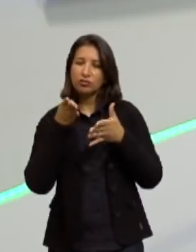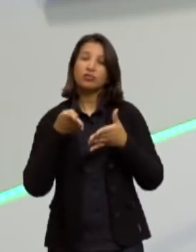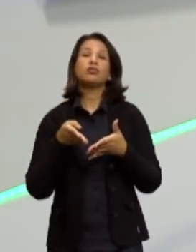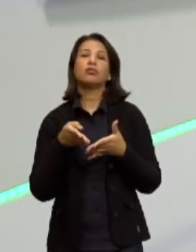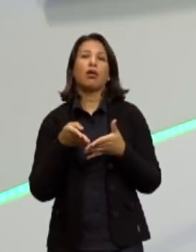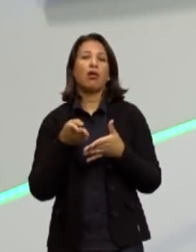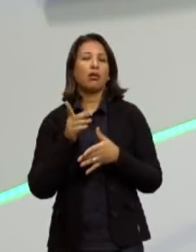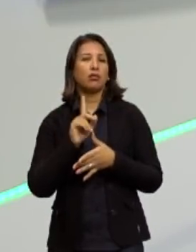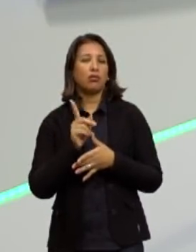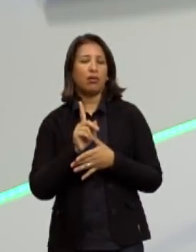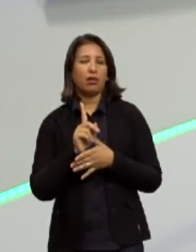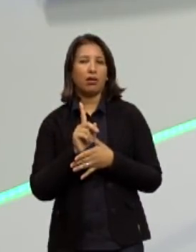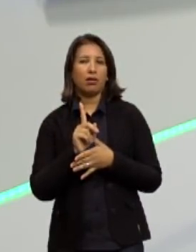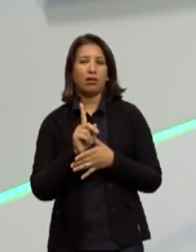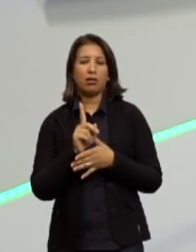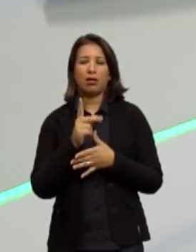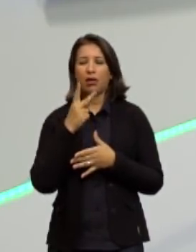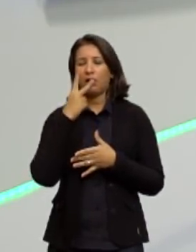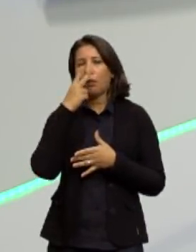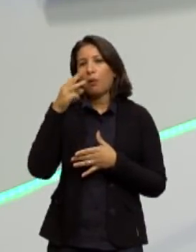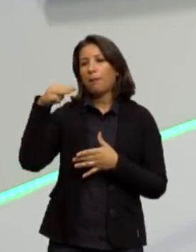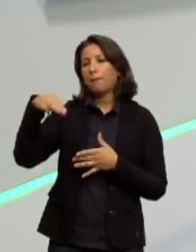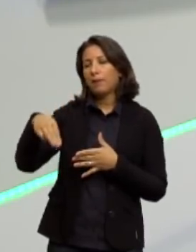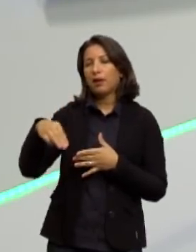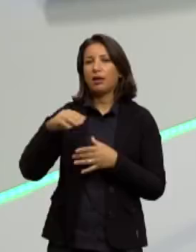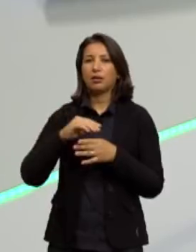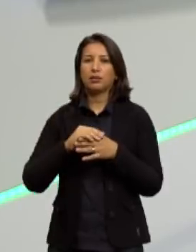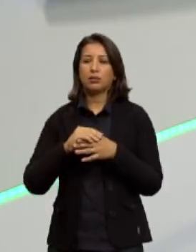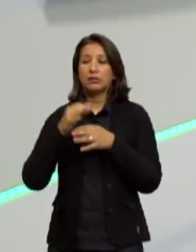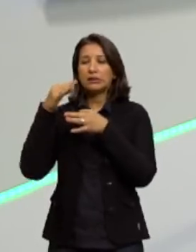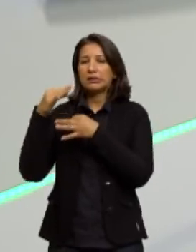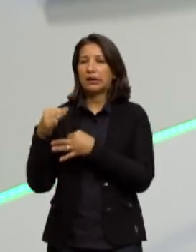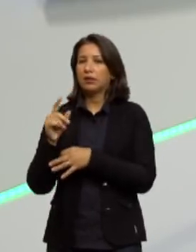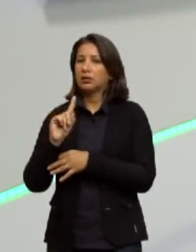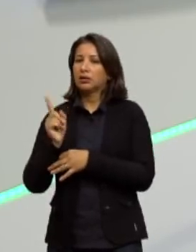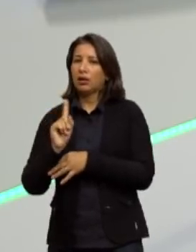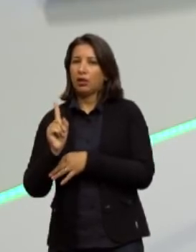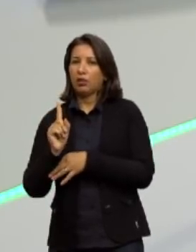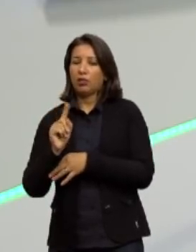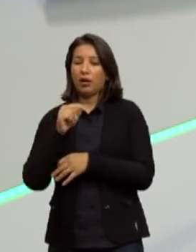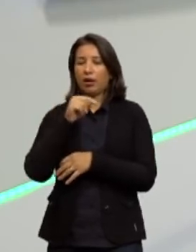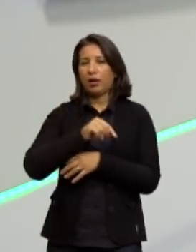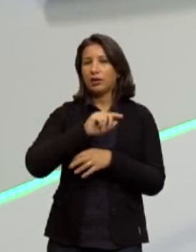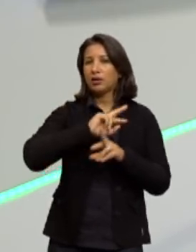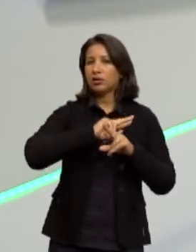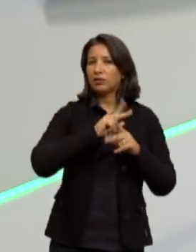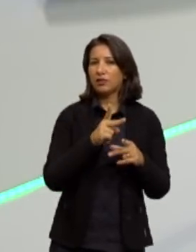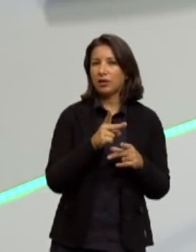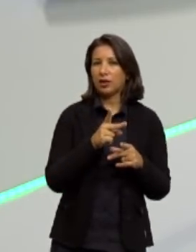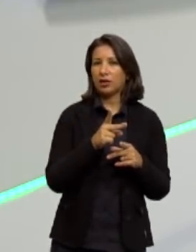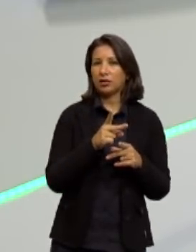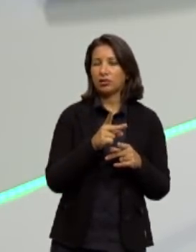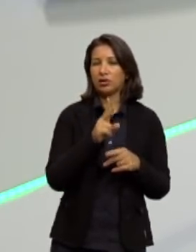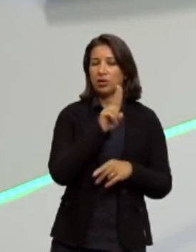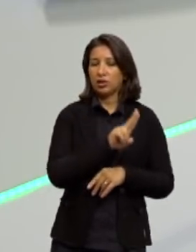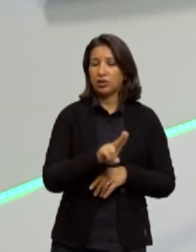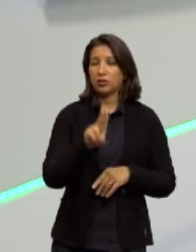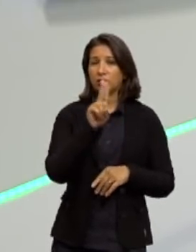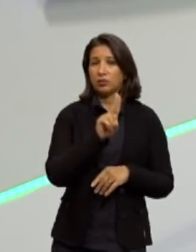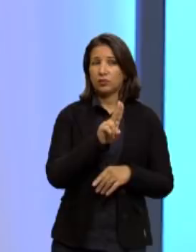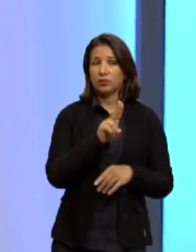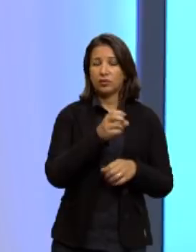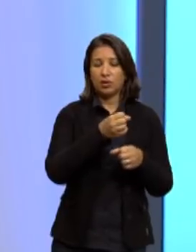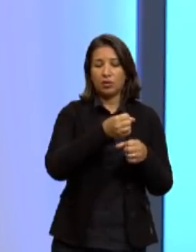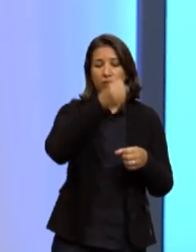era um não eram esses instrumentos e não era um de precisão certo vocês vejam aqui nesse exemplo ele tá com uma estaca na